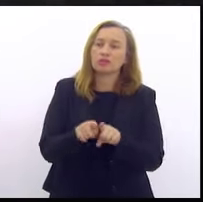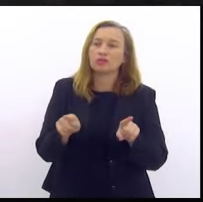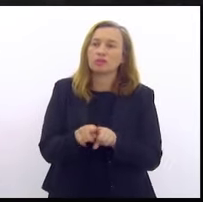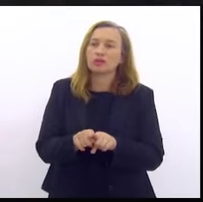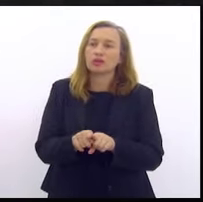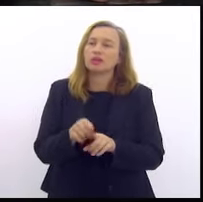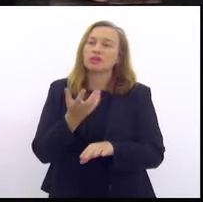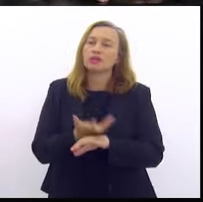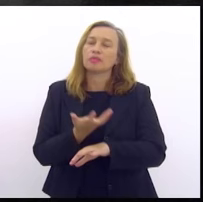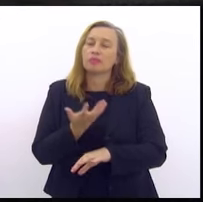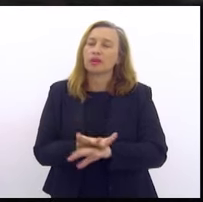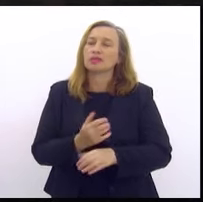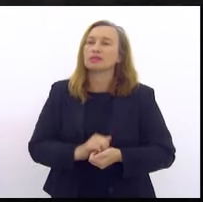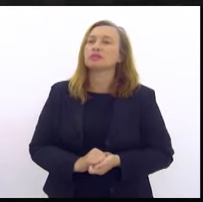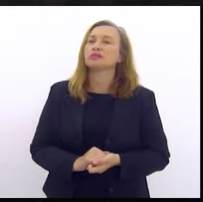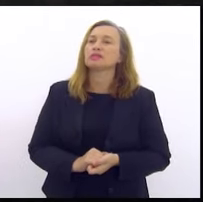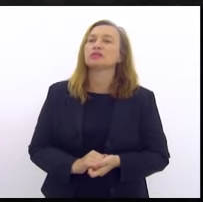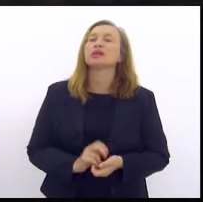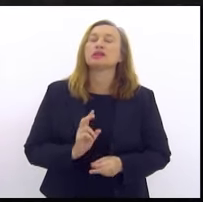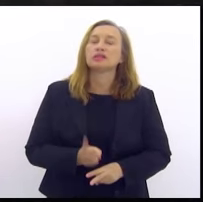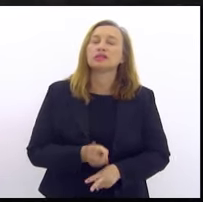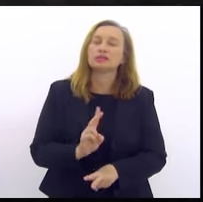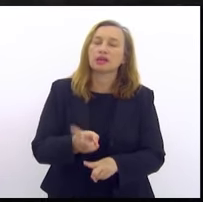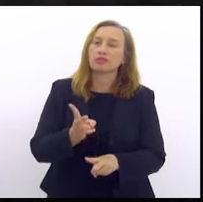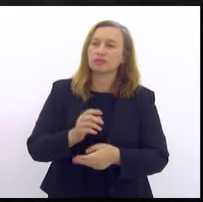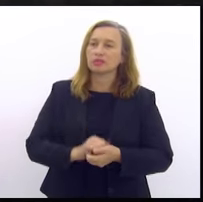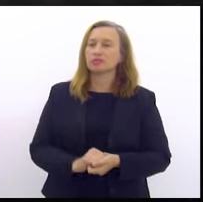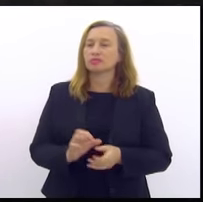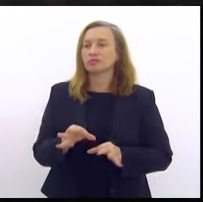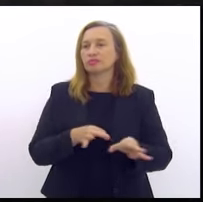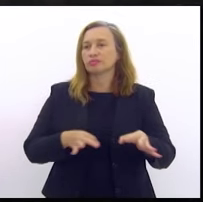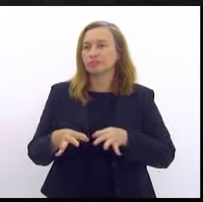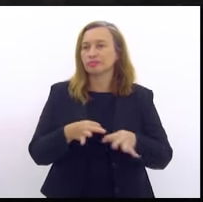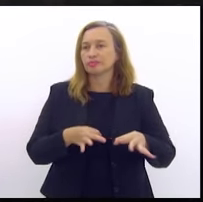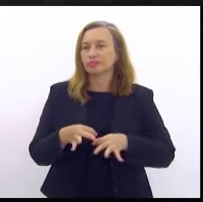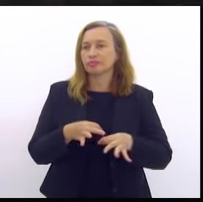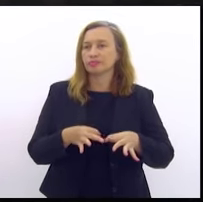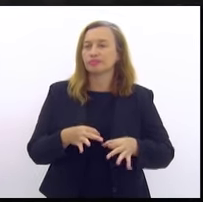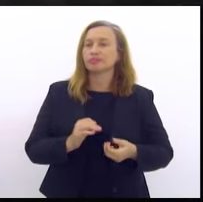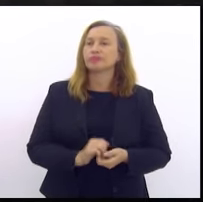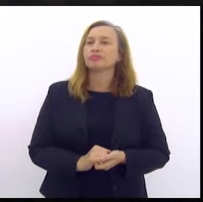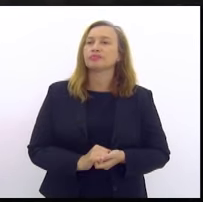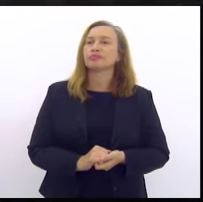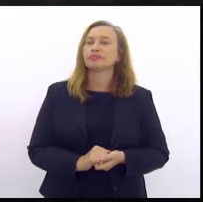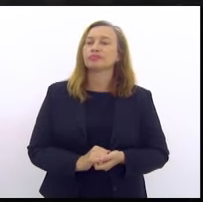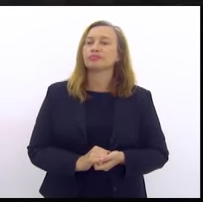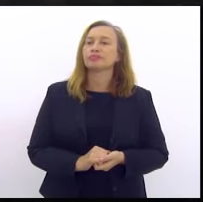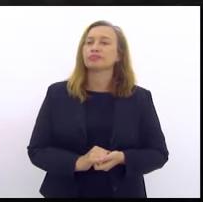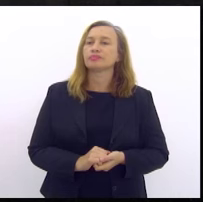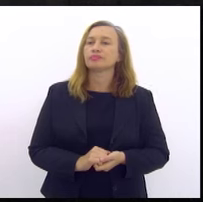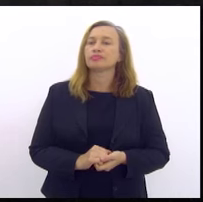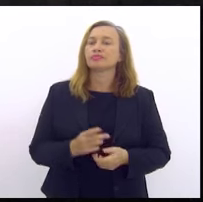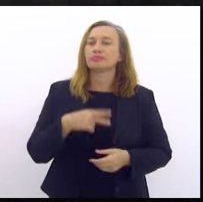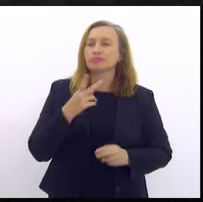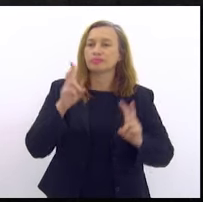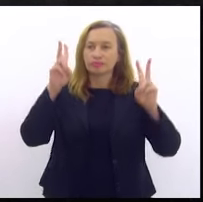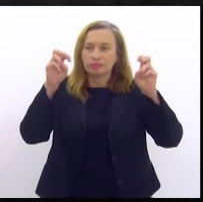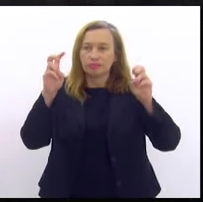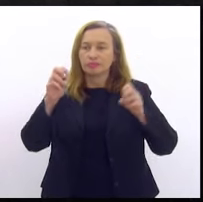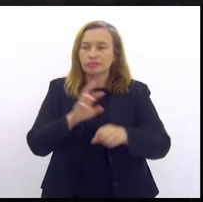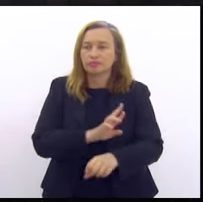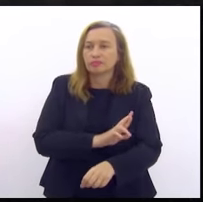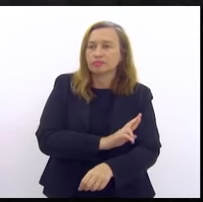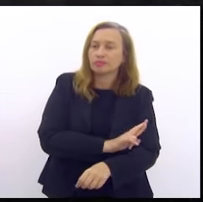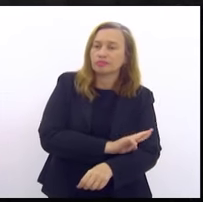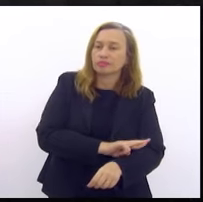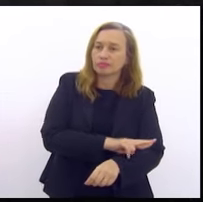dos Ex-Combatentes. Sempre estaremos organizando e dando uma batalha pela questão racial, que para nós é